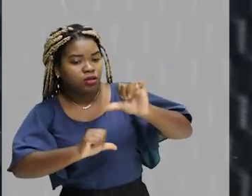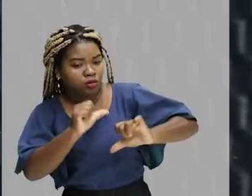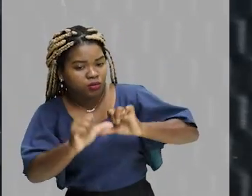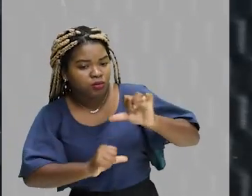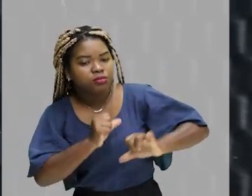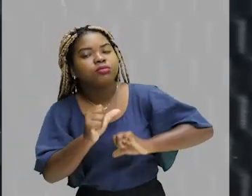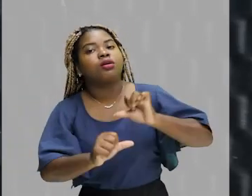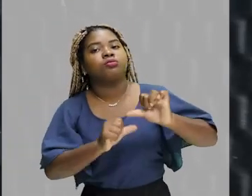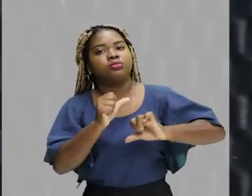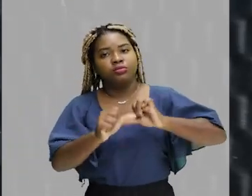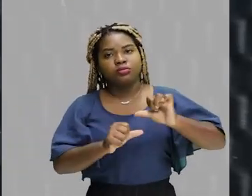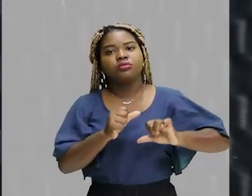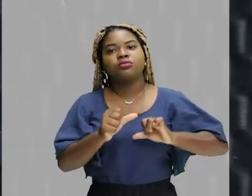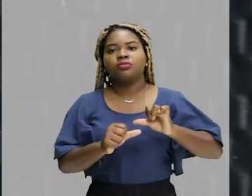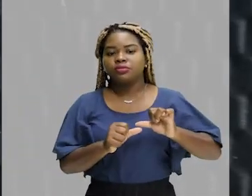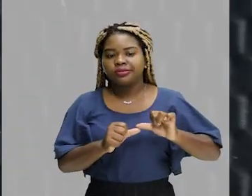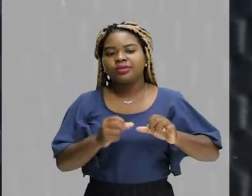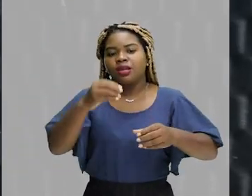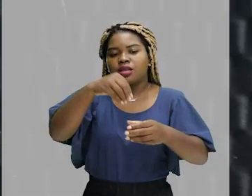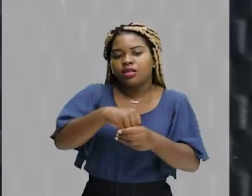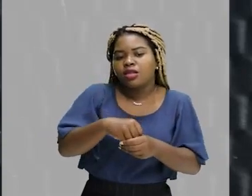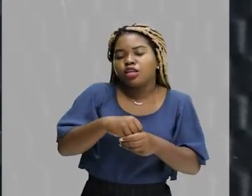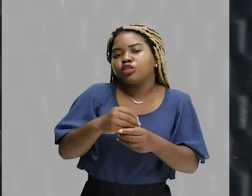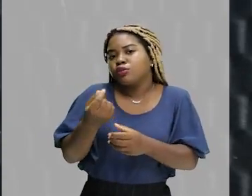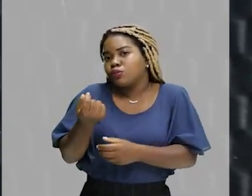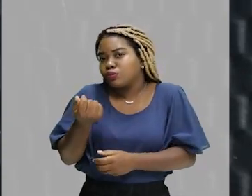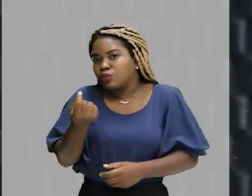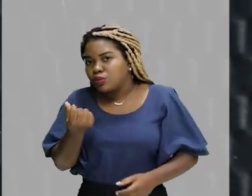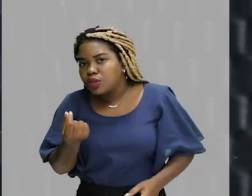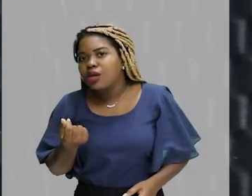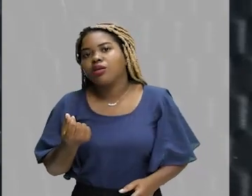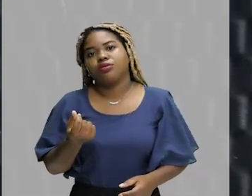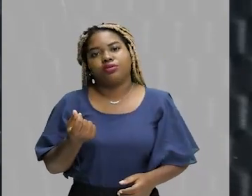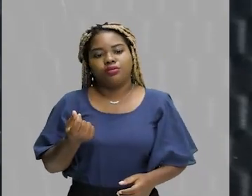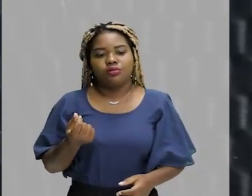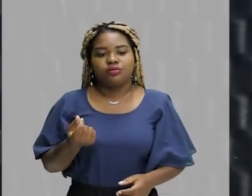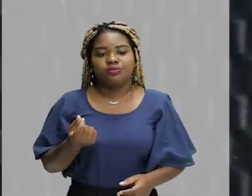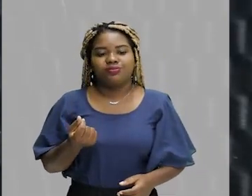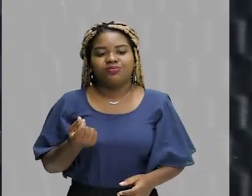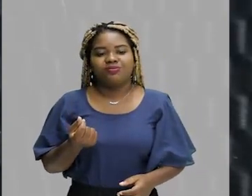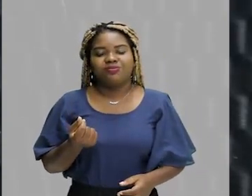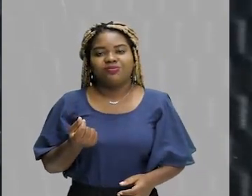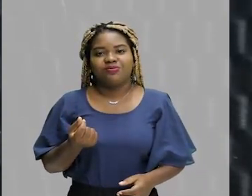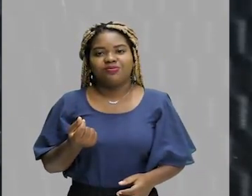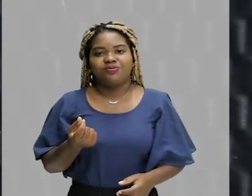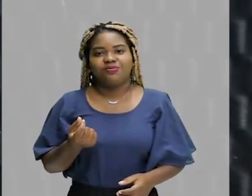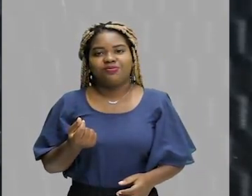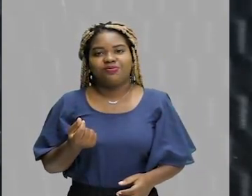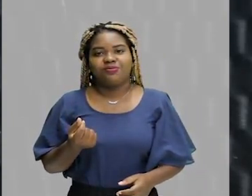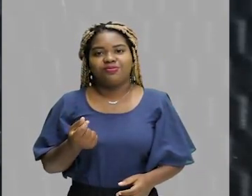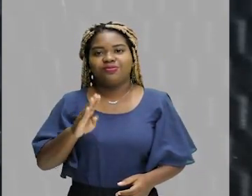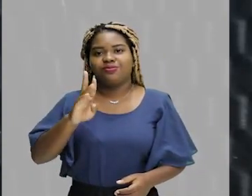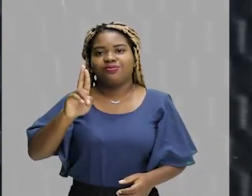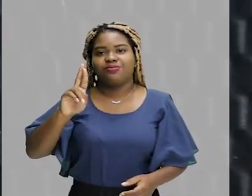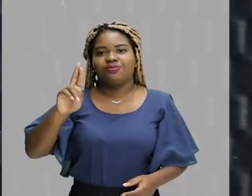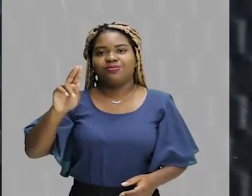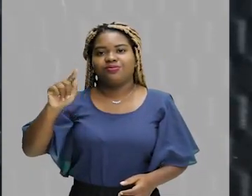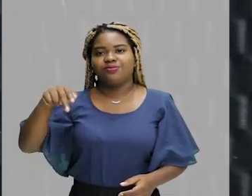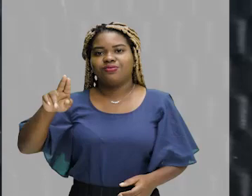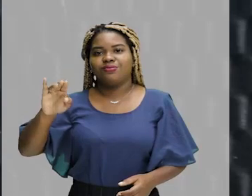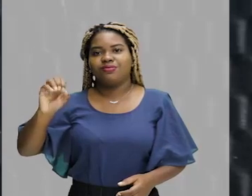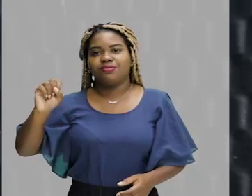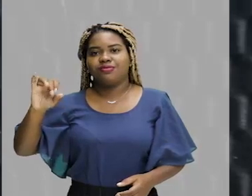muito forte dentro do capital e para a classe burguesa. A Inglaterra, a burguesia